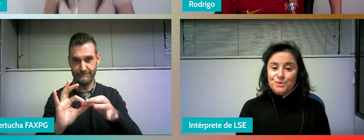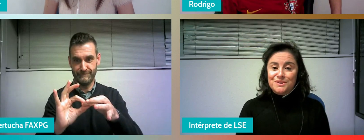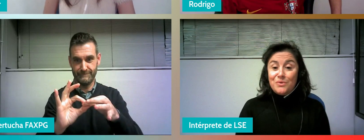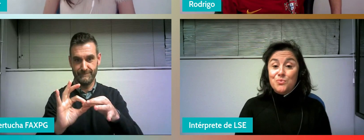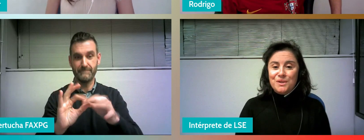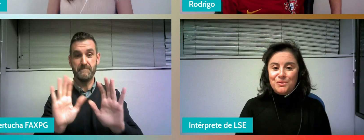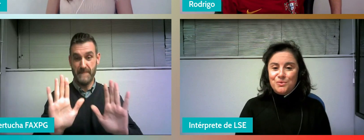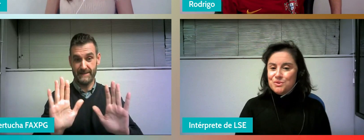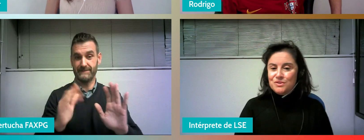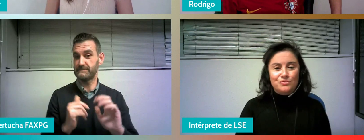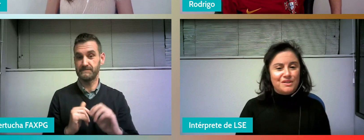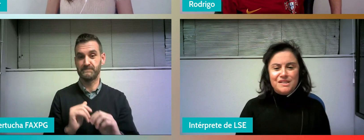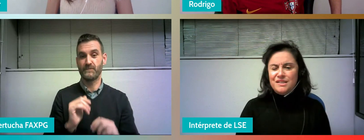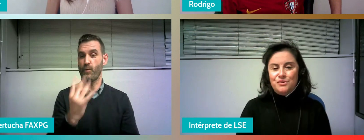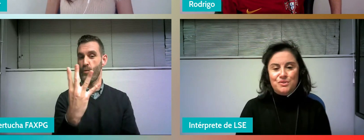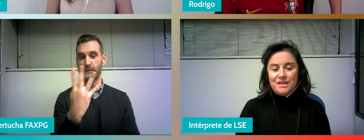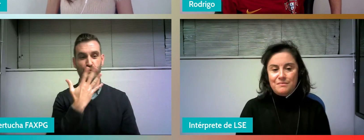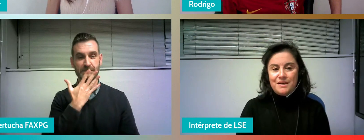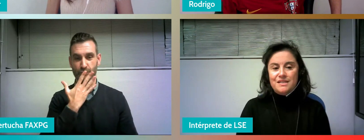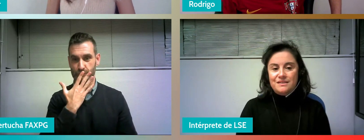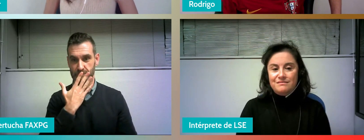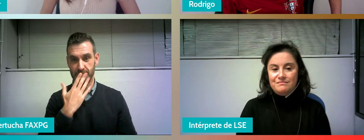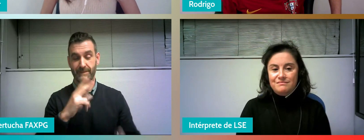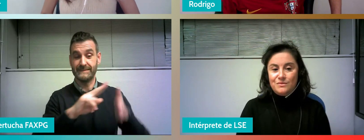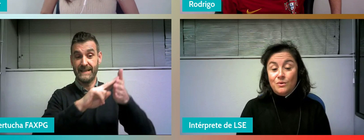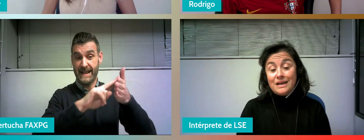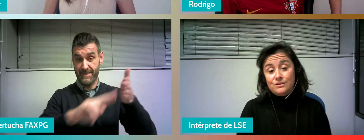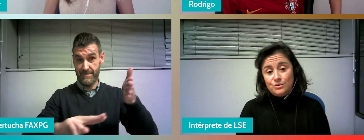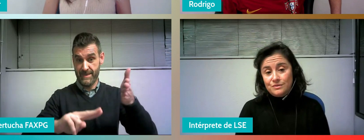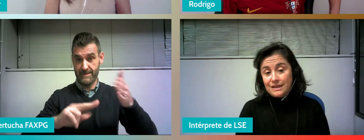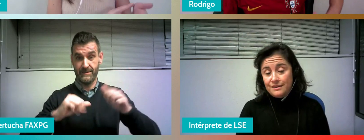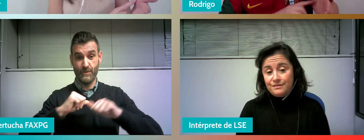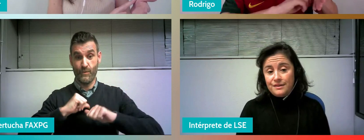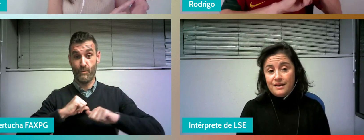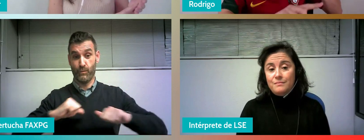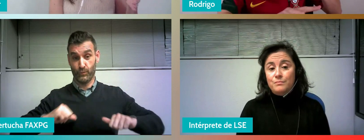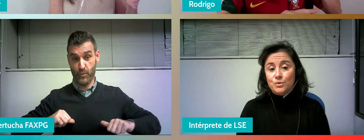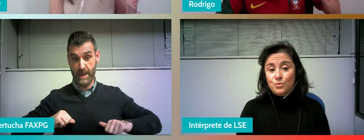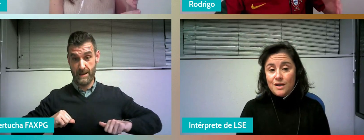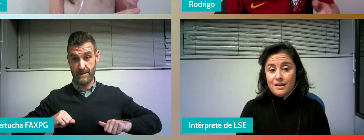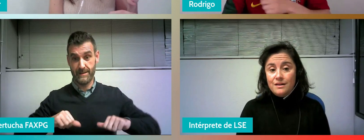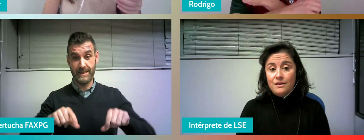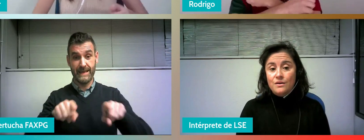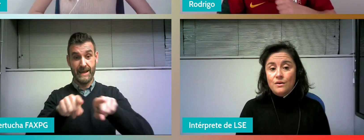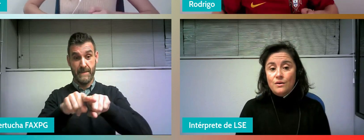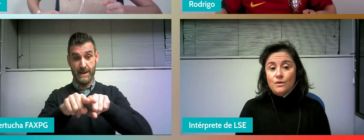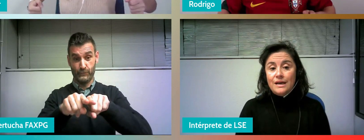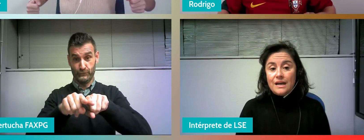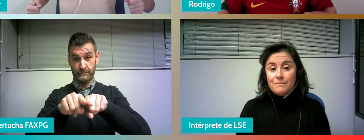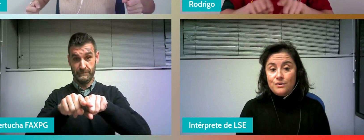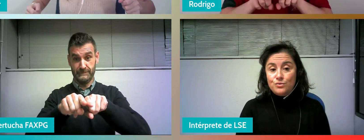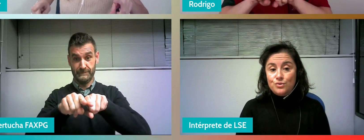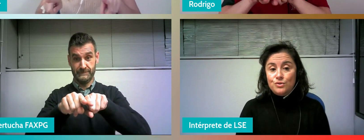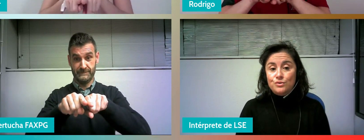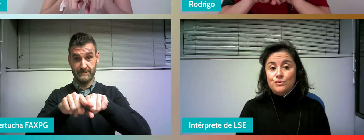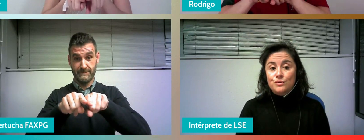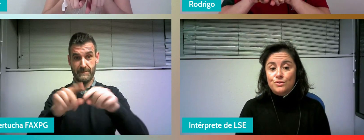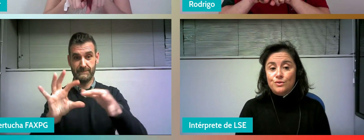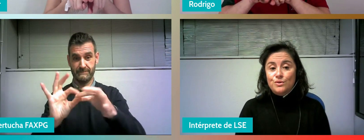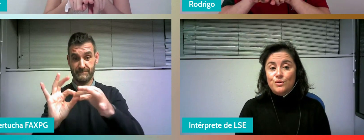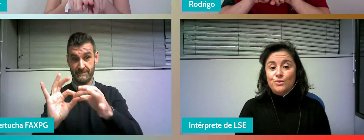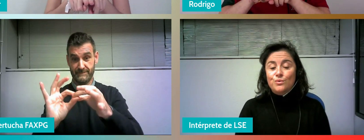irmãos, están unidos, son tres signos nada máis. O catro, Galicia, Portugal, hermanos,